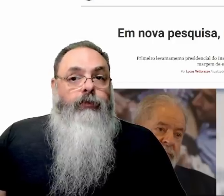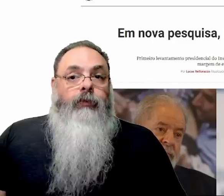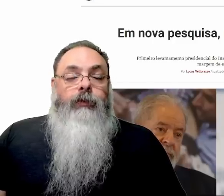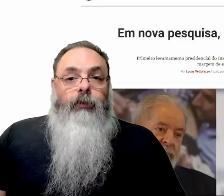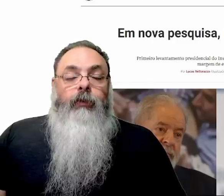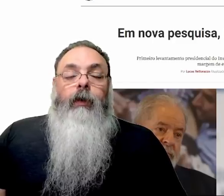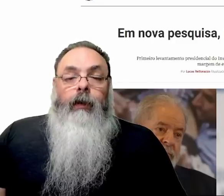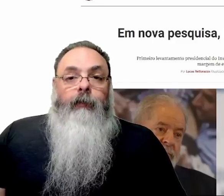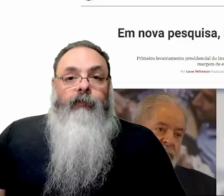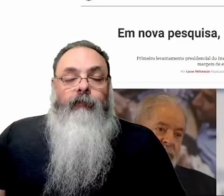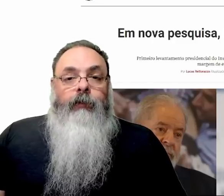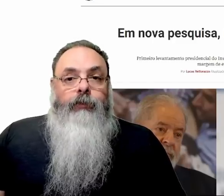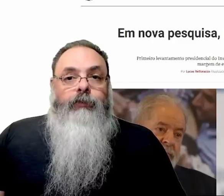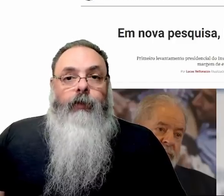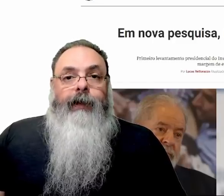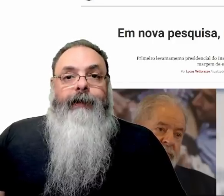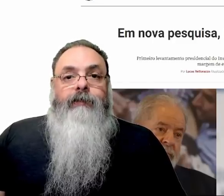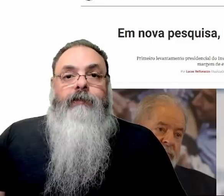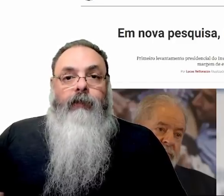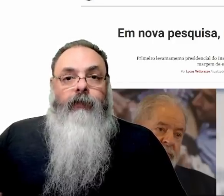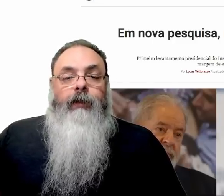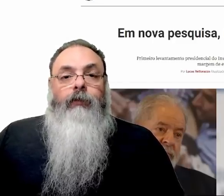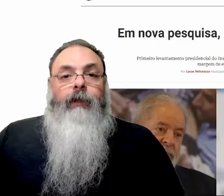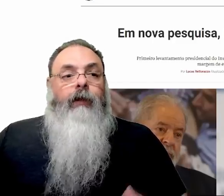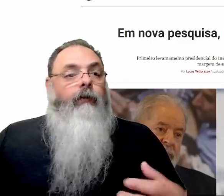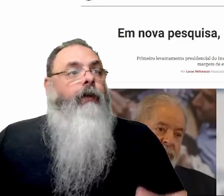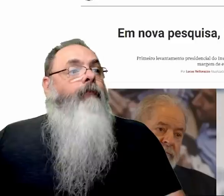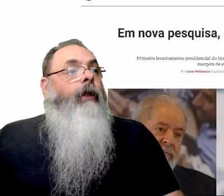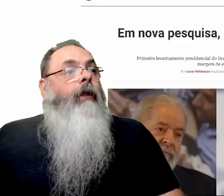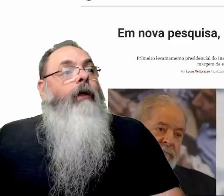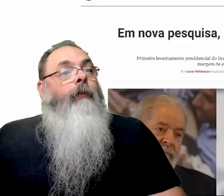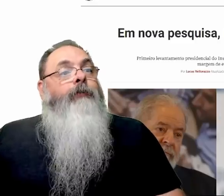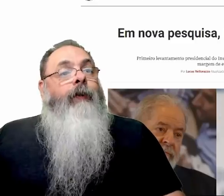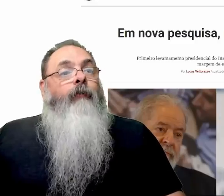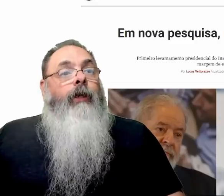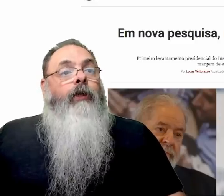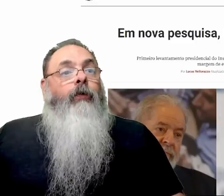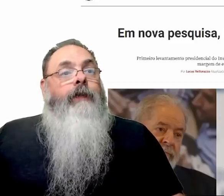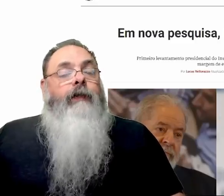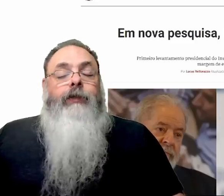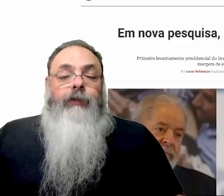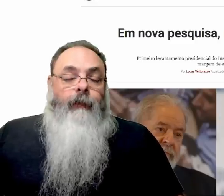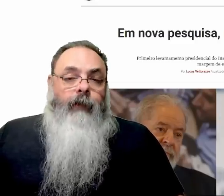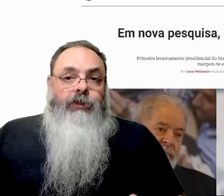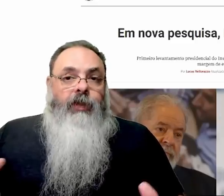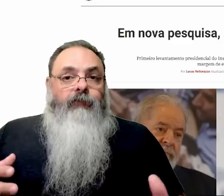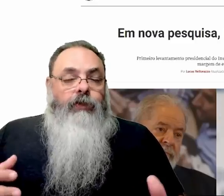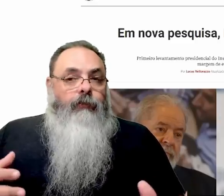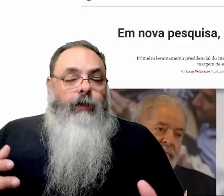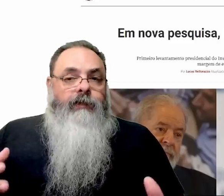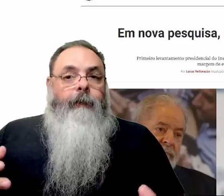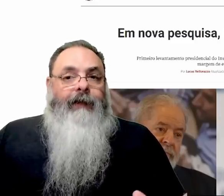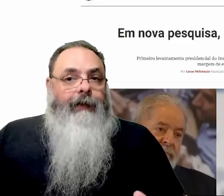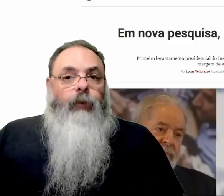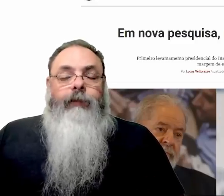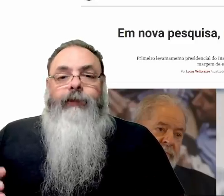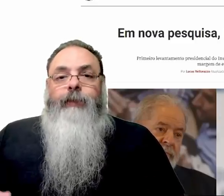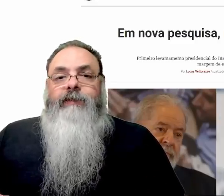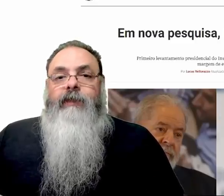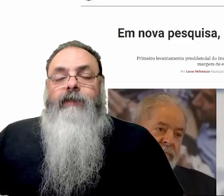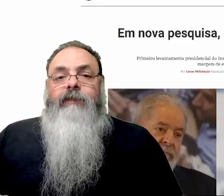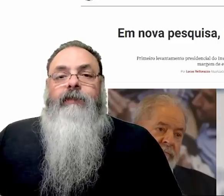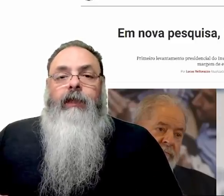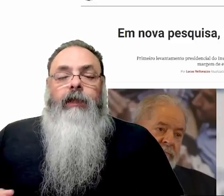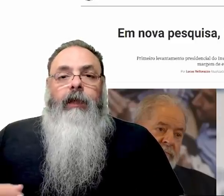vídeo se você gosta do nosso conteúdo por favor deixe o seu like se inscreva aqui no canal né pois bem olha que coisa mas tem que ter visto esse